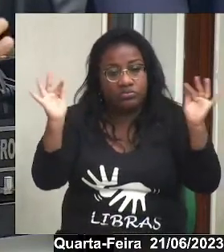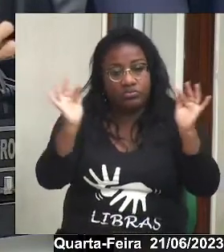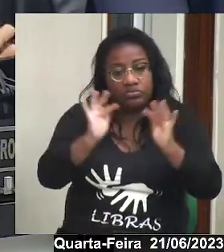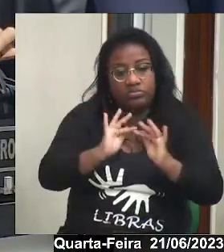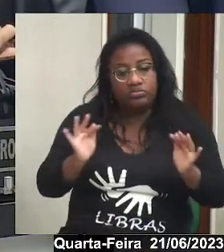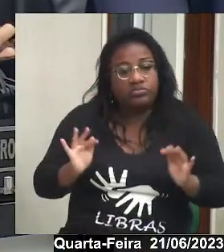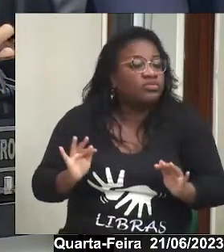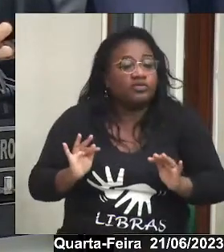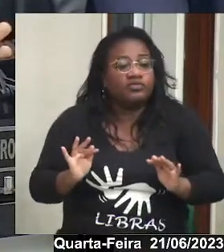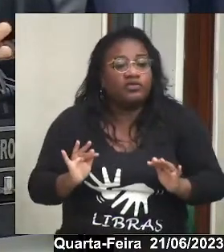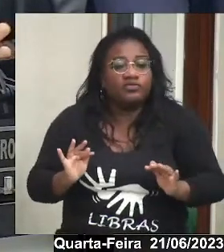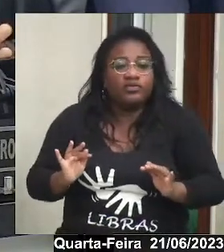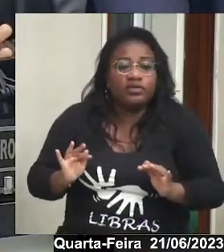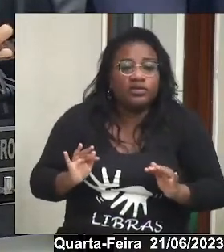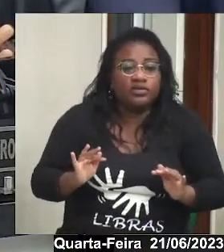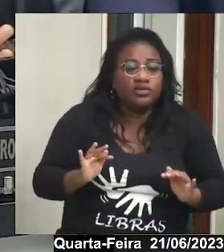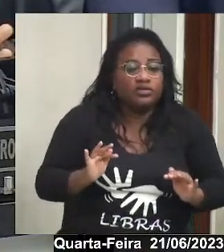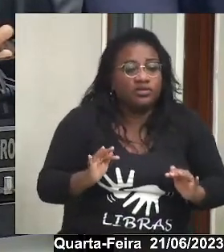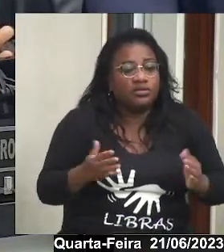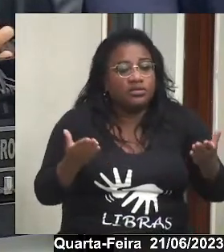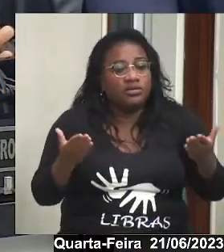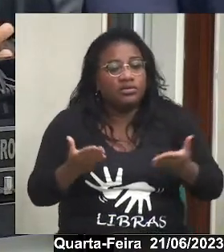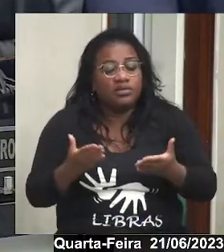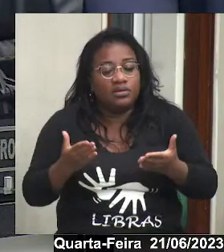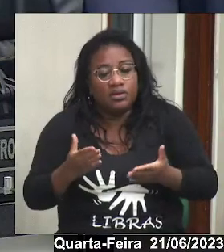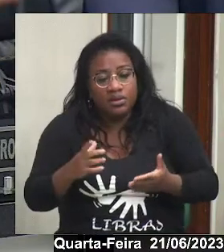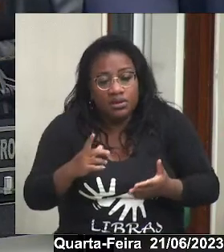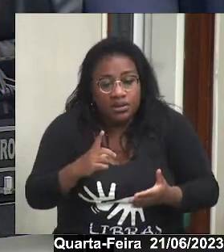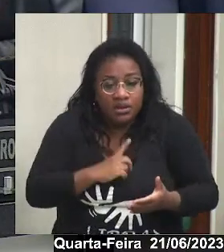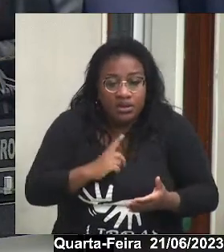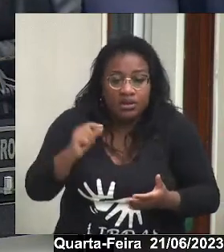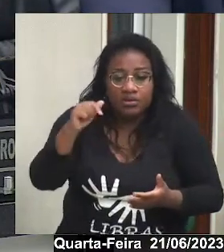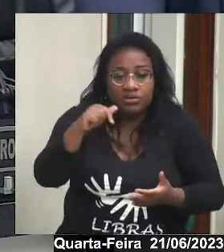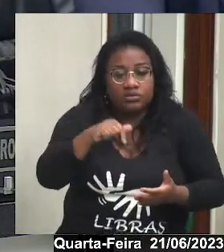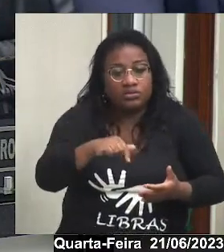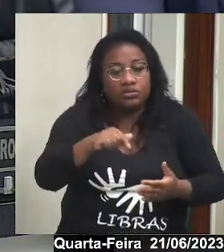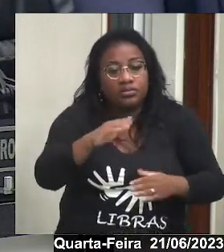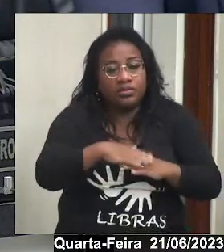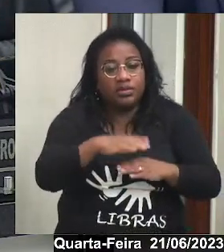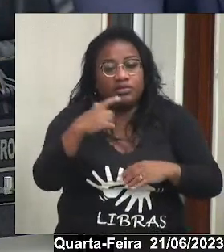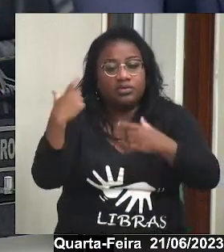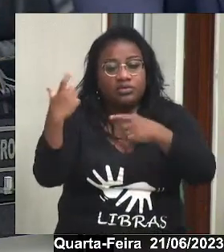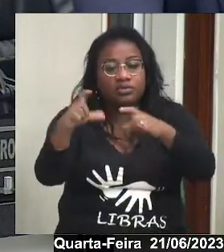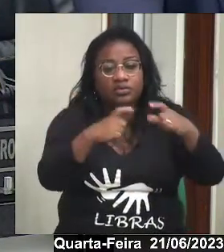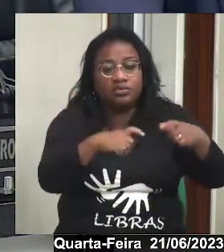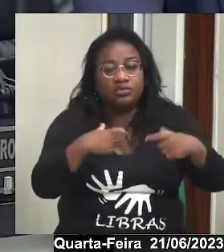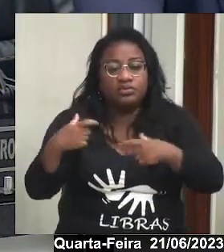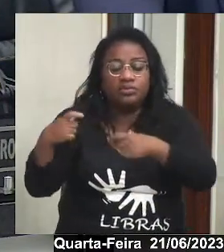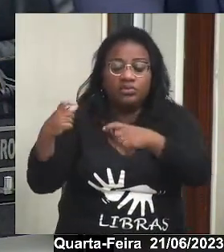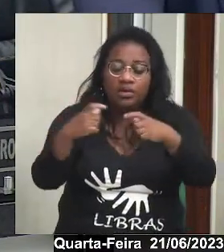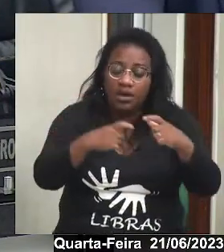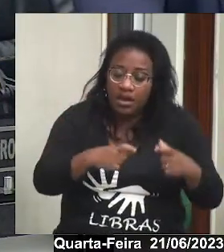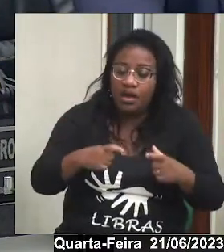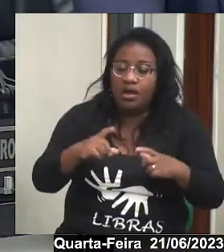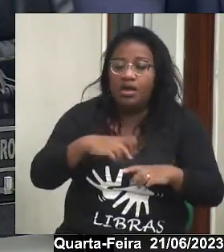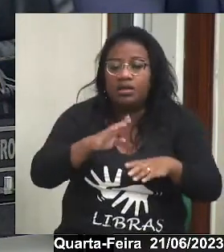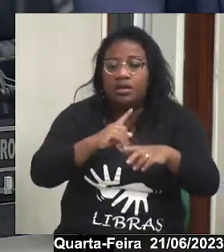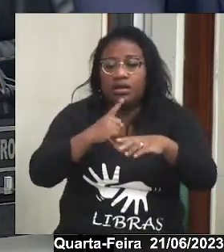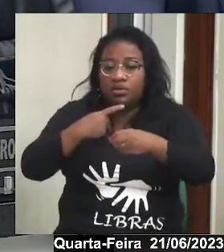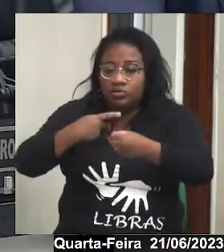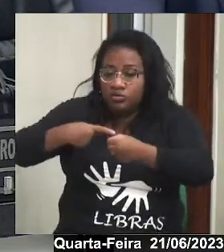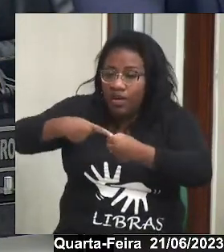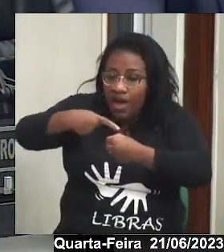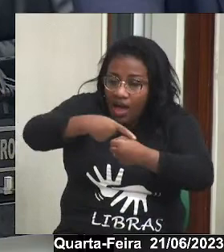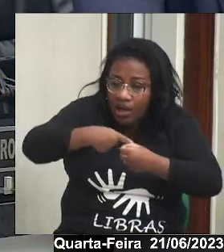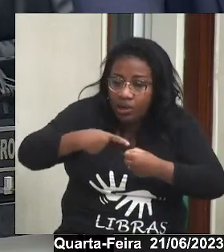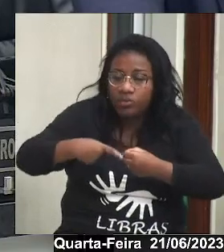as famílias. Né? Então, eu fico feliz que a gente hoje não tem só aqui na região central, mas também levar para a periferia, para os